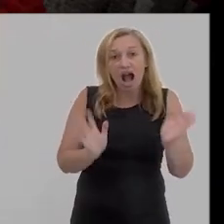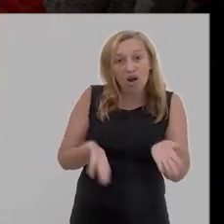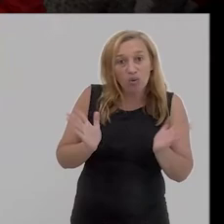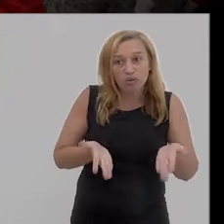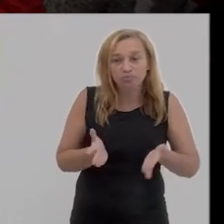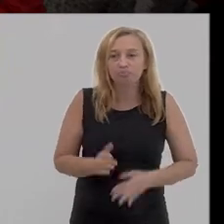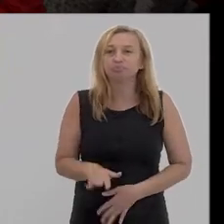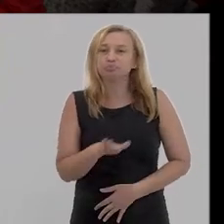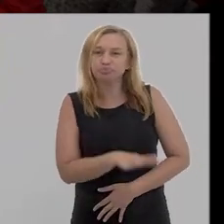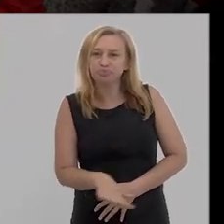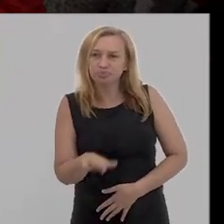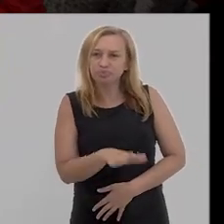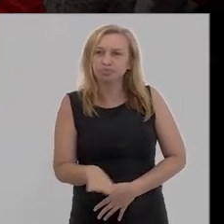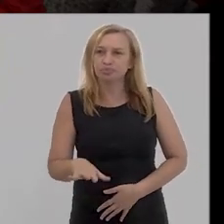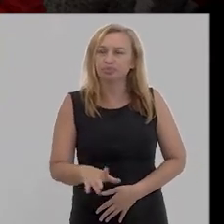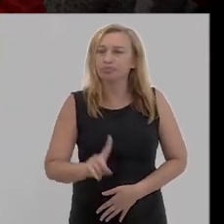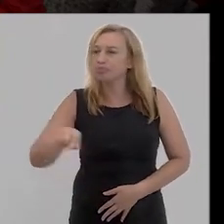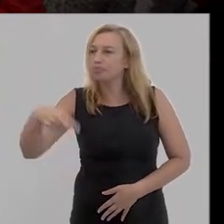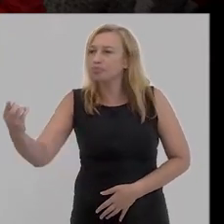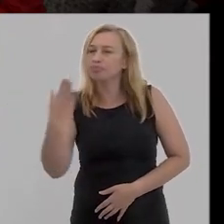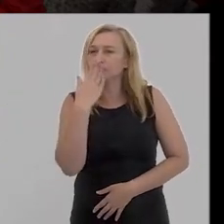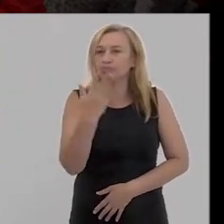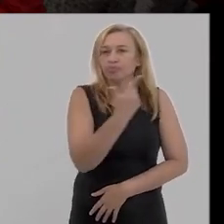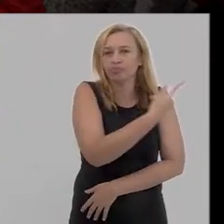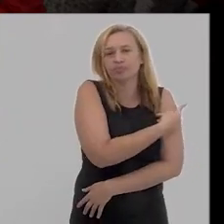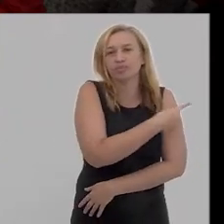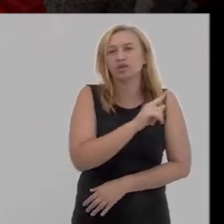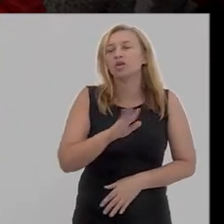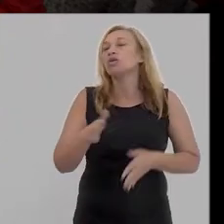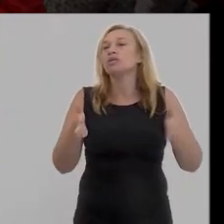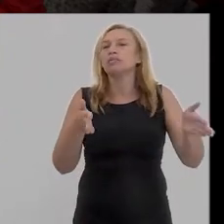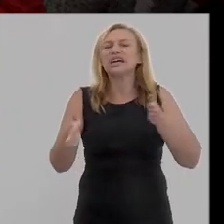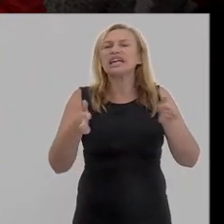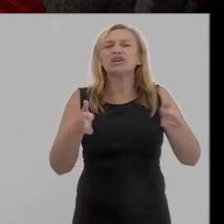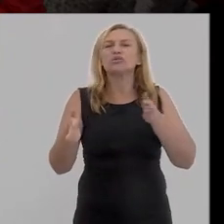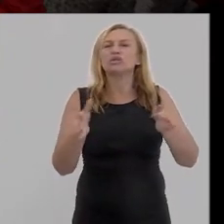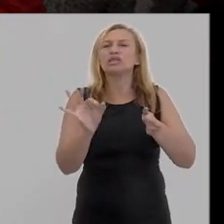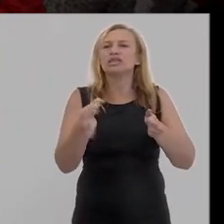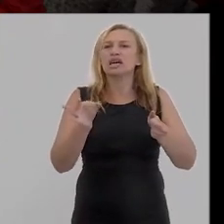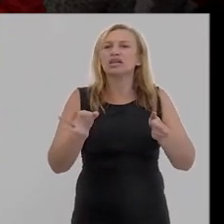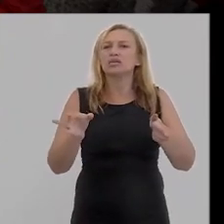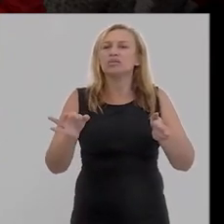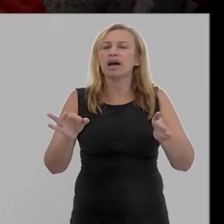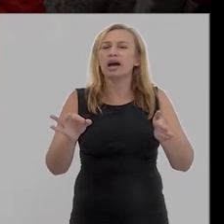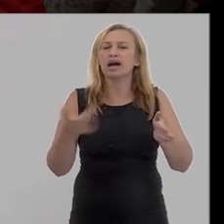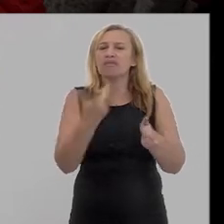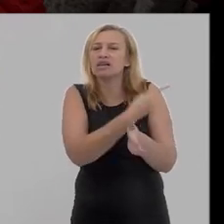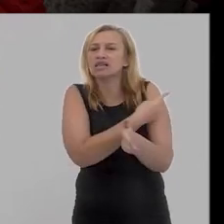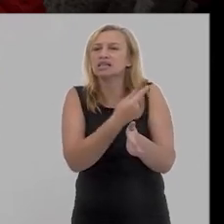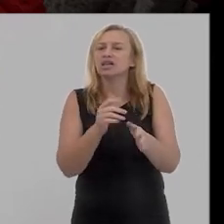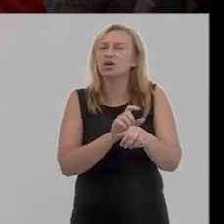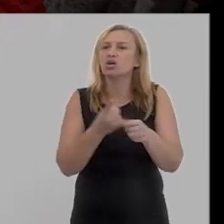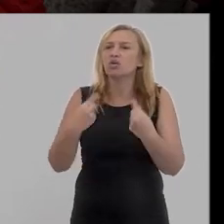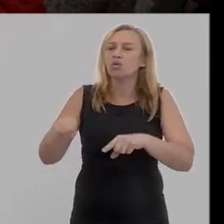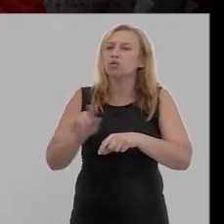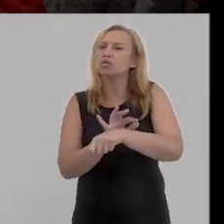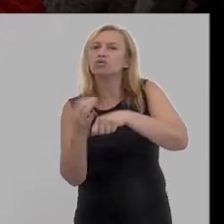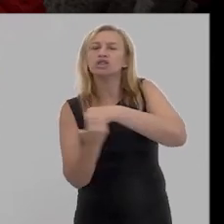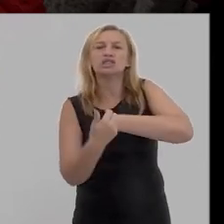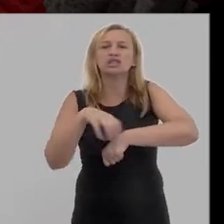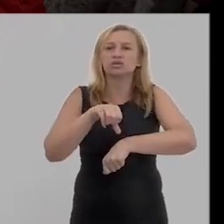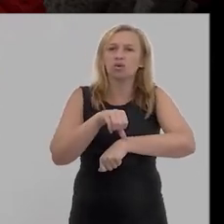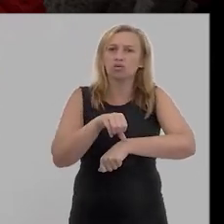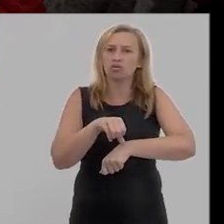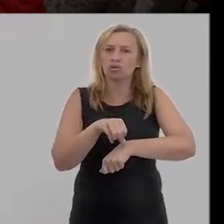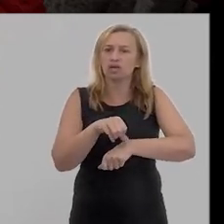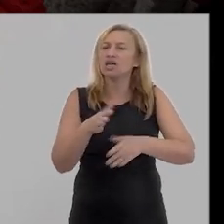Agora, a criança que tomou uma outra vacina, né? Em quanto tempo ela pode tomar a vacina contra a